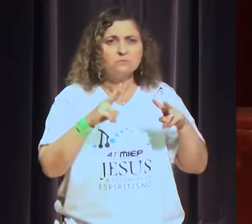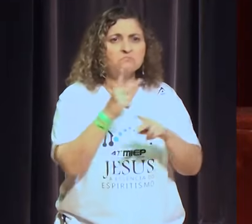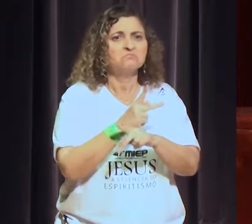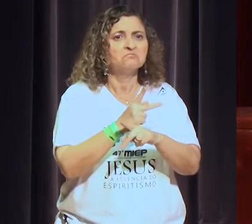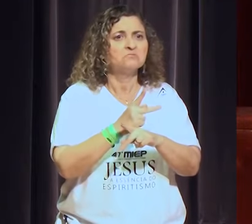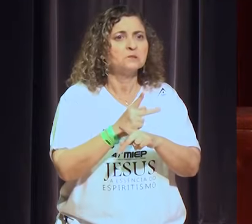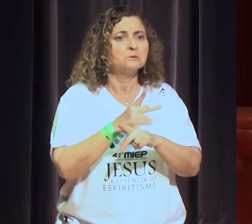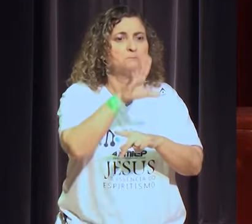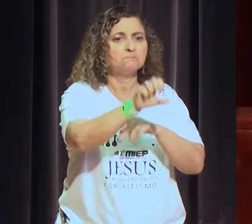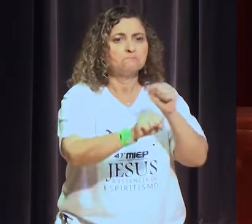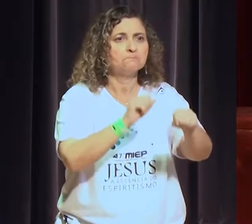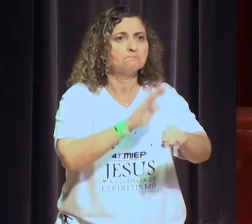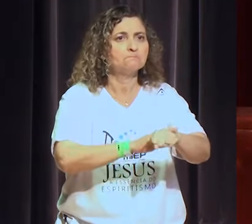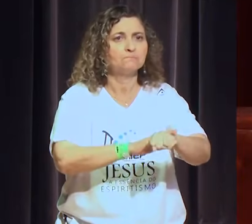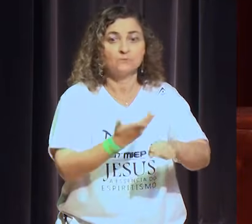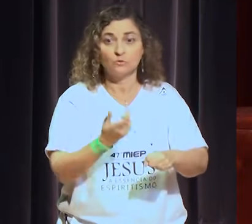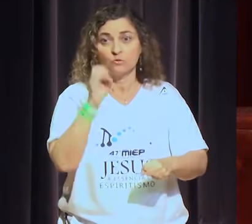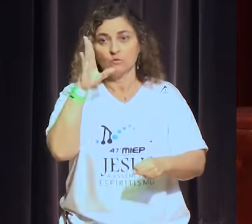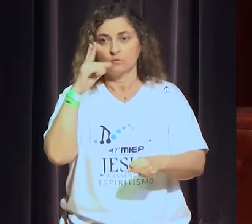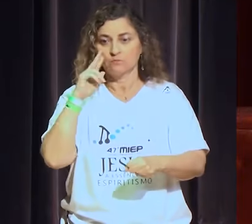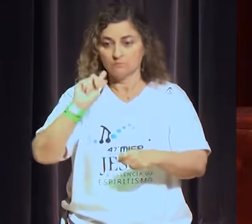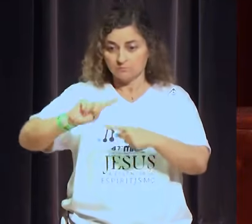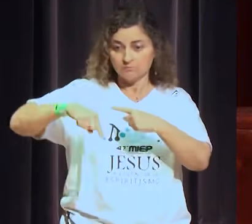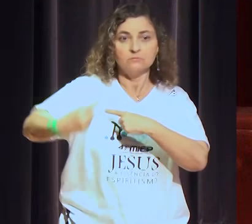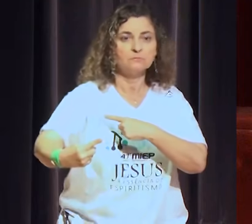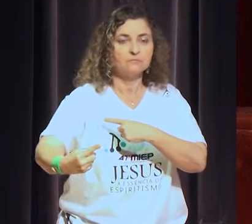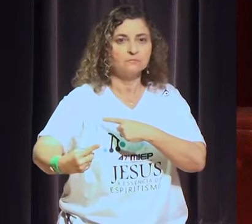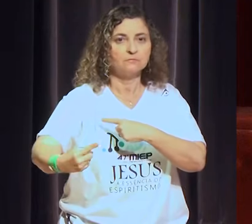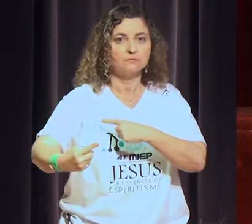o vento. Vejo os efeitos do vento.